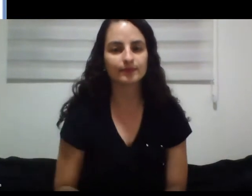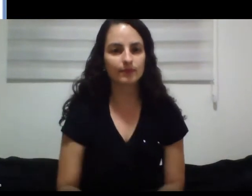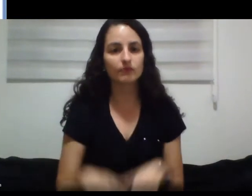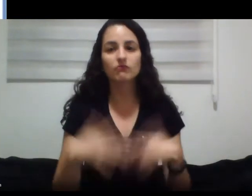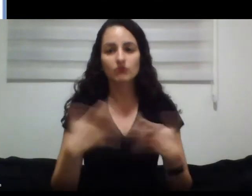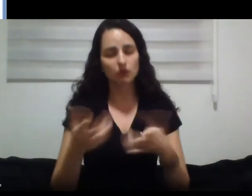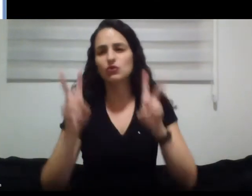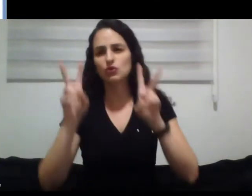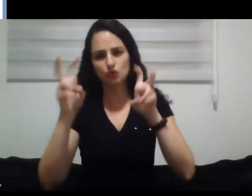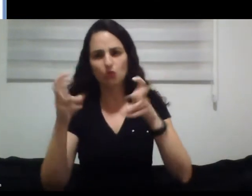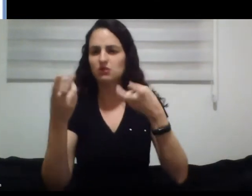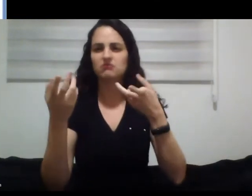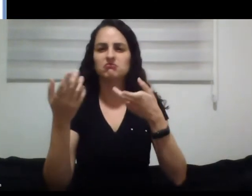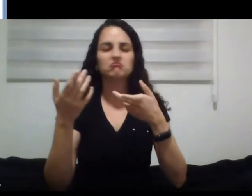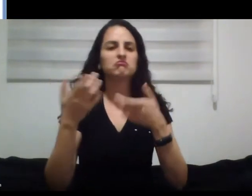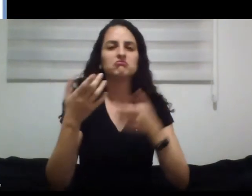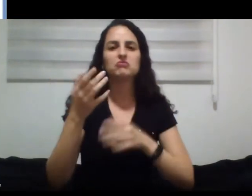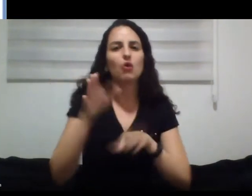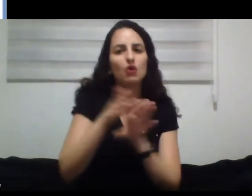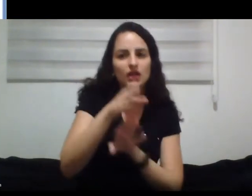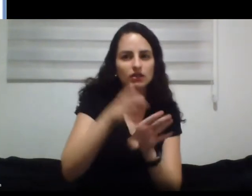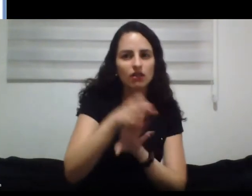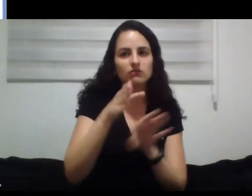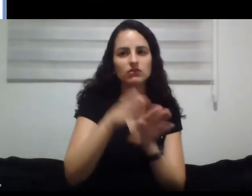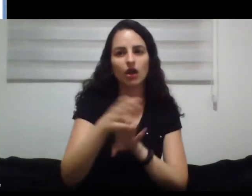tentando acochambrar